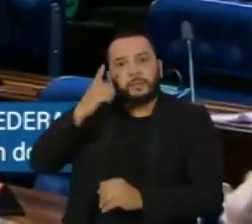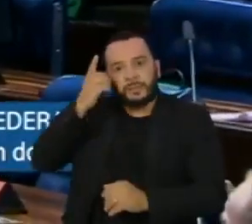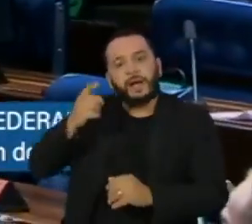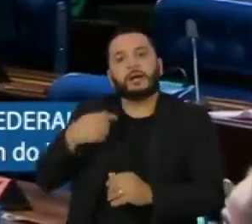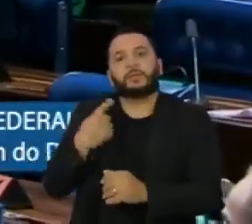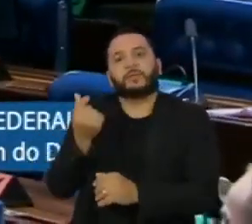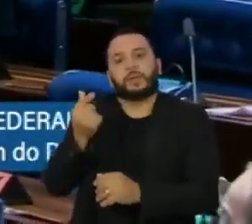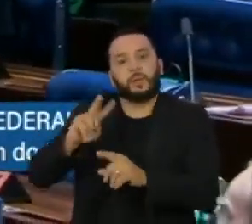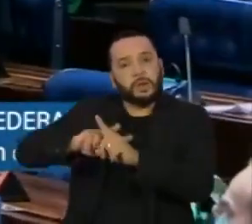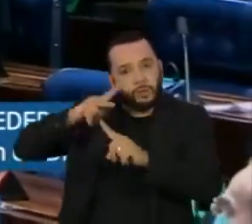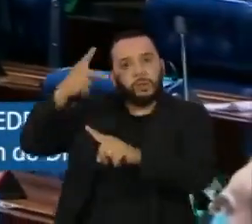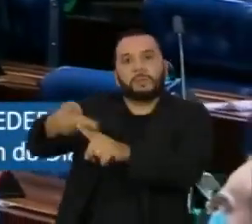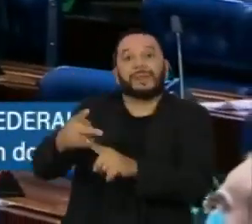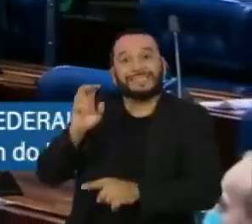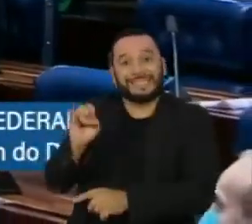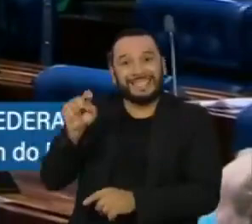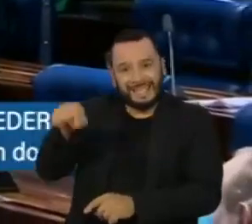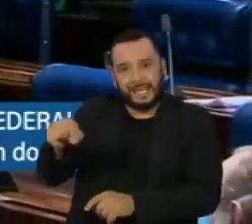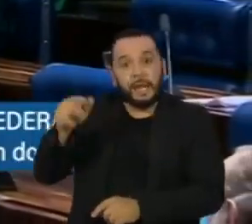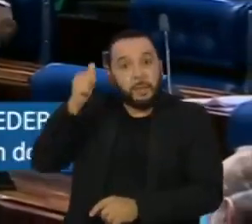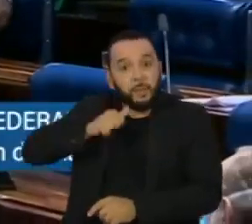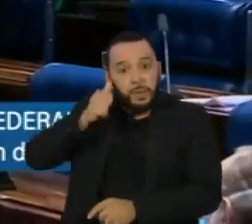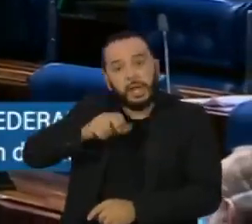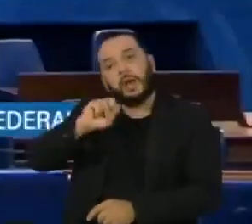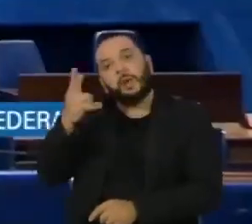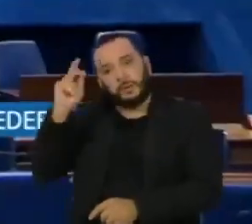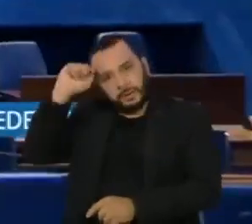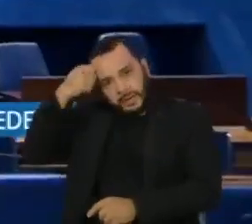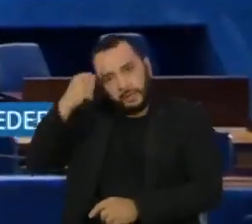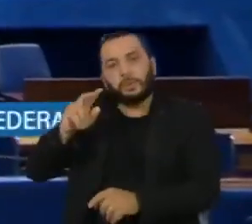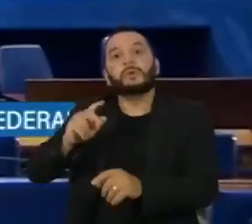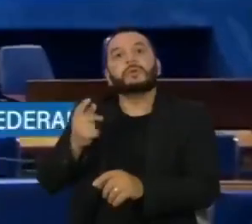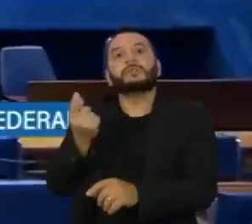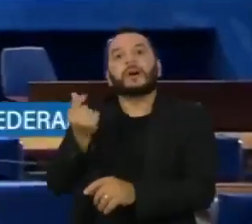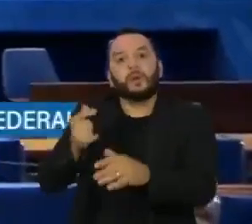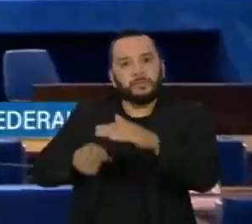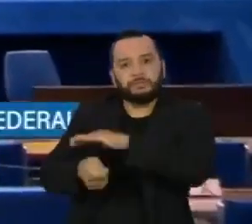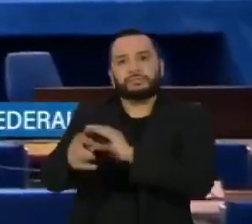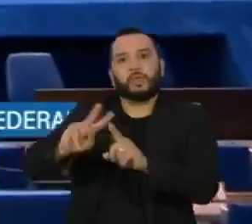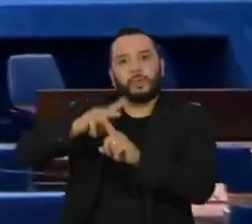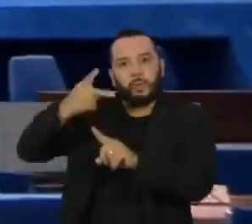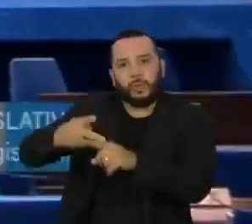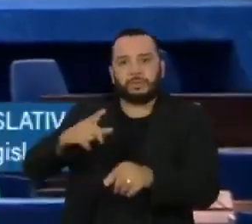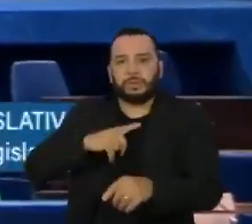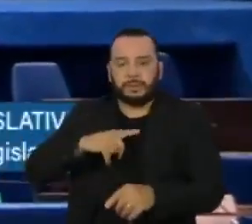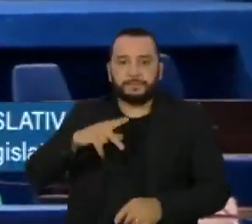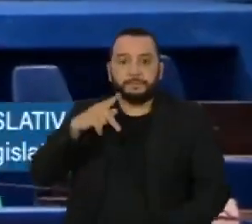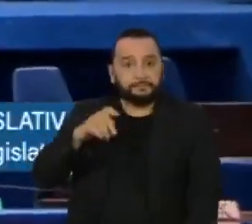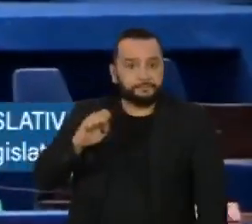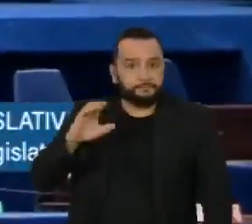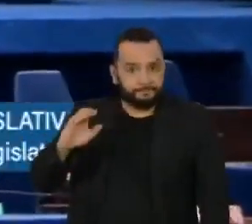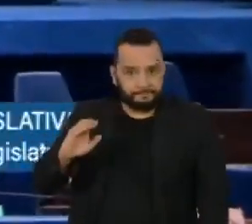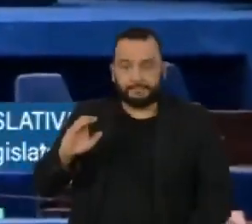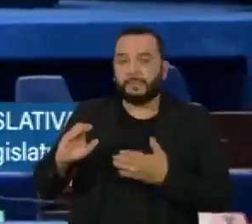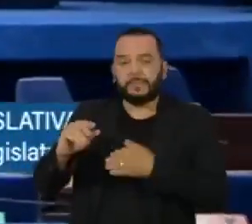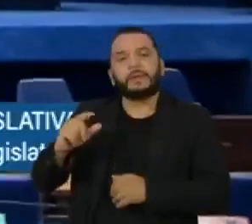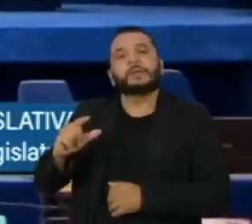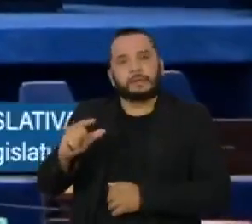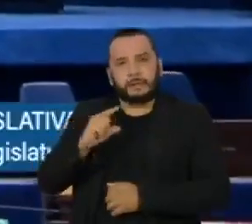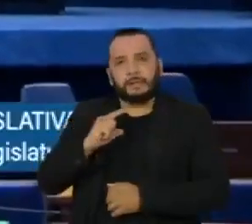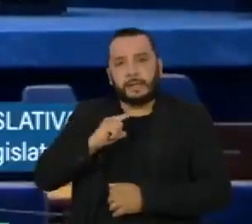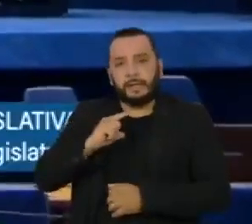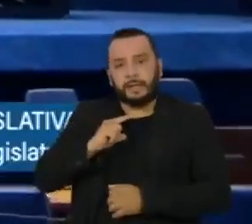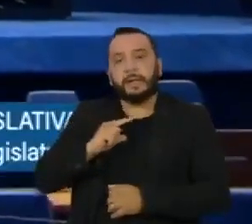será dobrado quando o ex-parlamentar for mulher ou negro a PEC altera os critérios para que um deputado